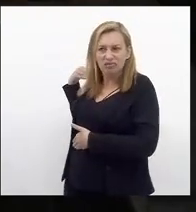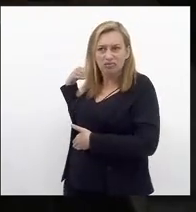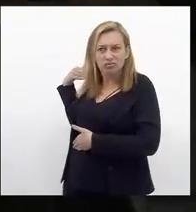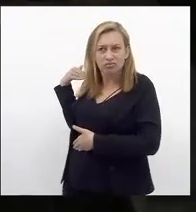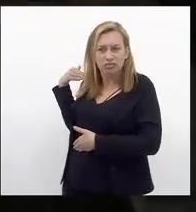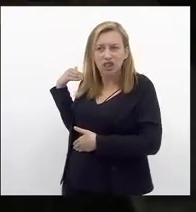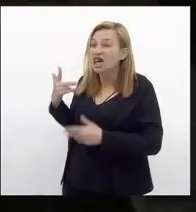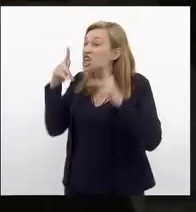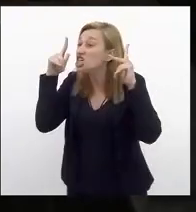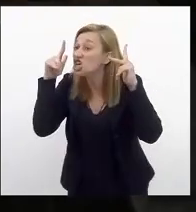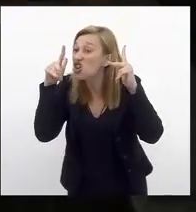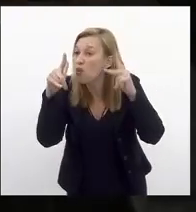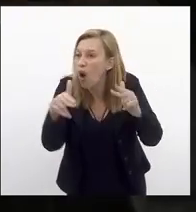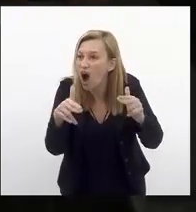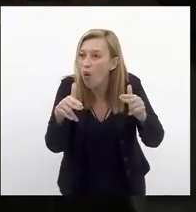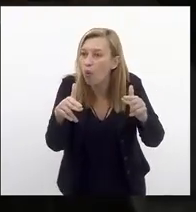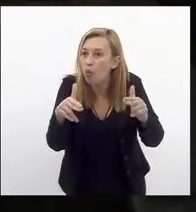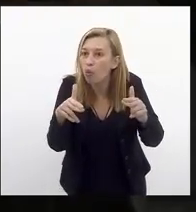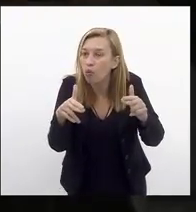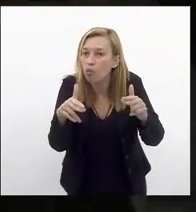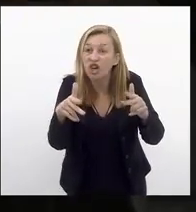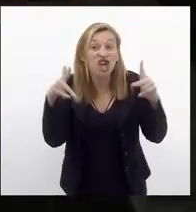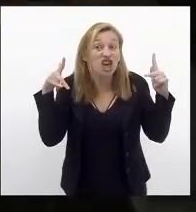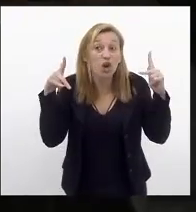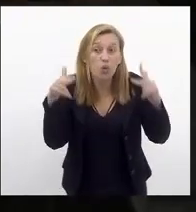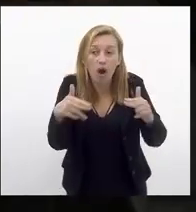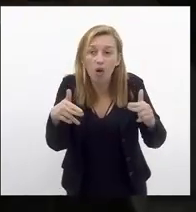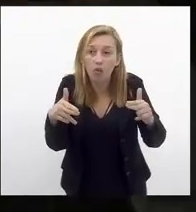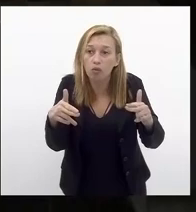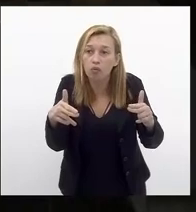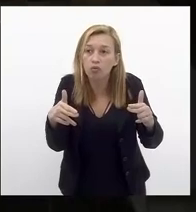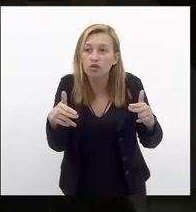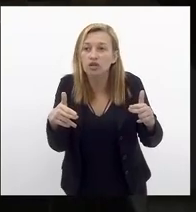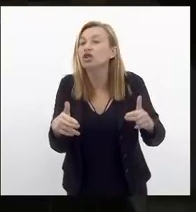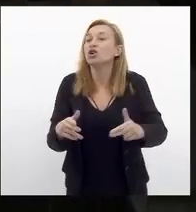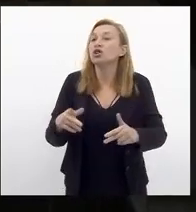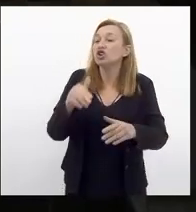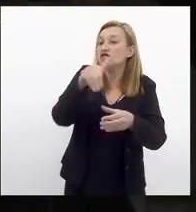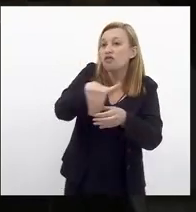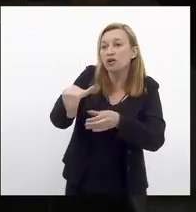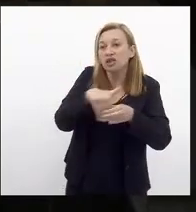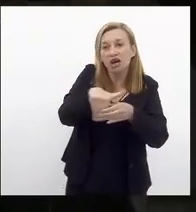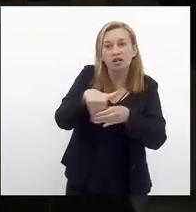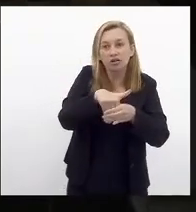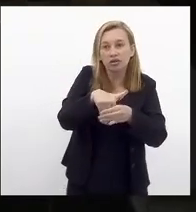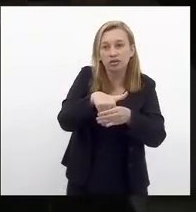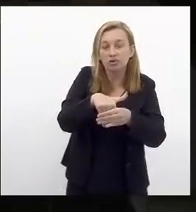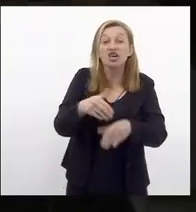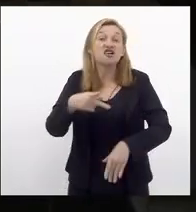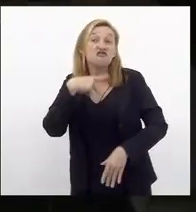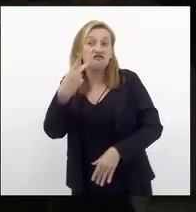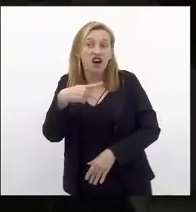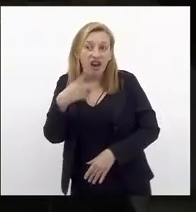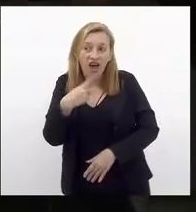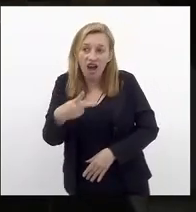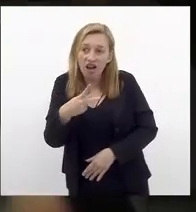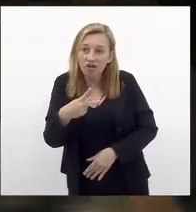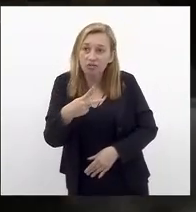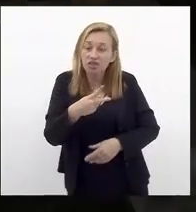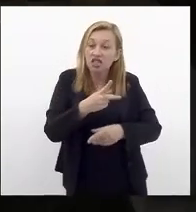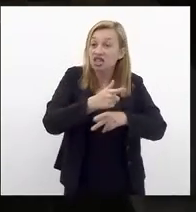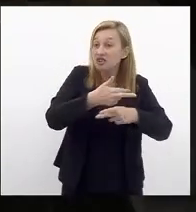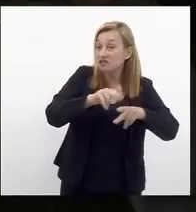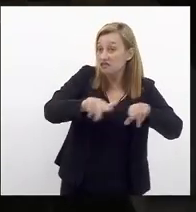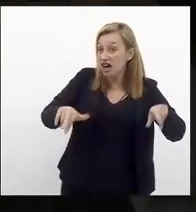da mesma forma da mesma forma que voltamos e falamos e